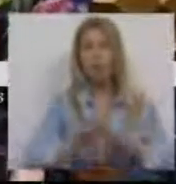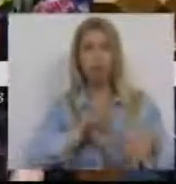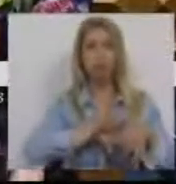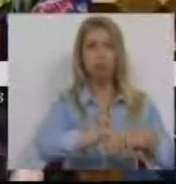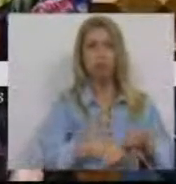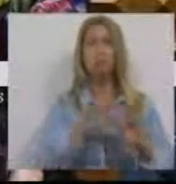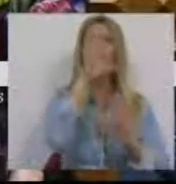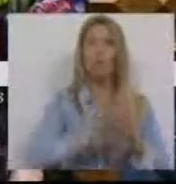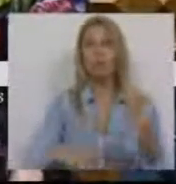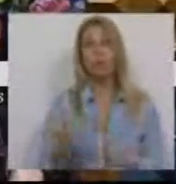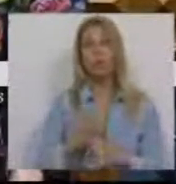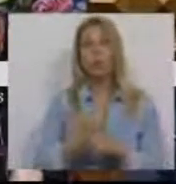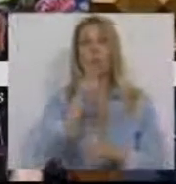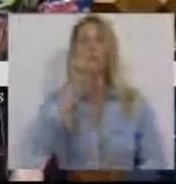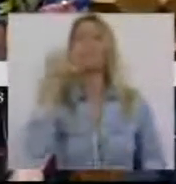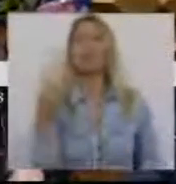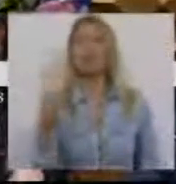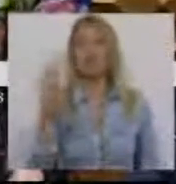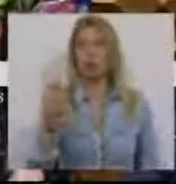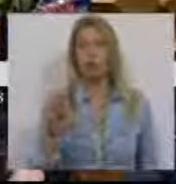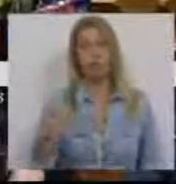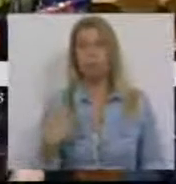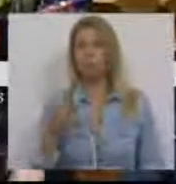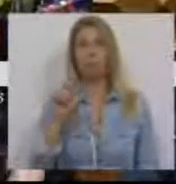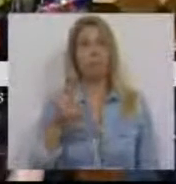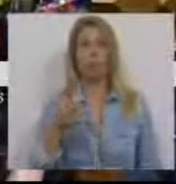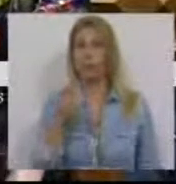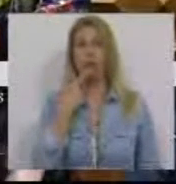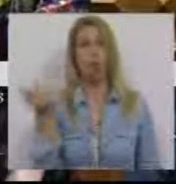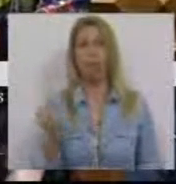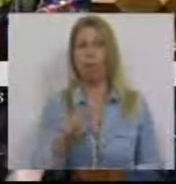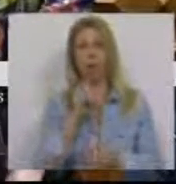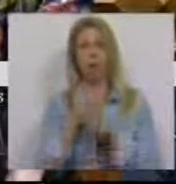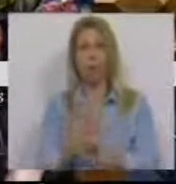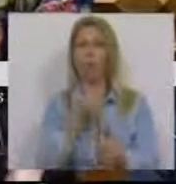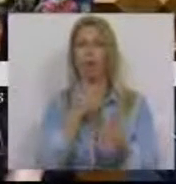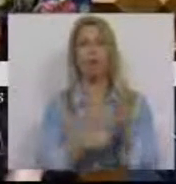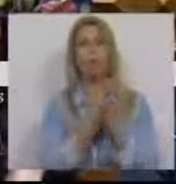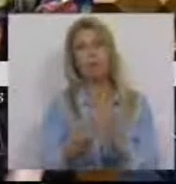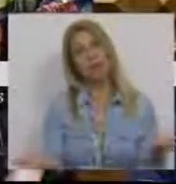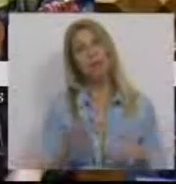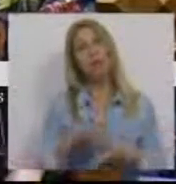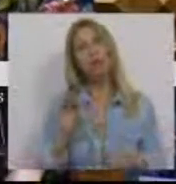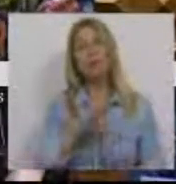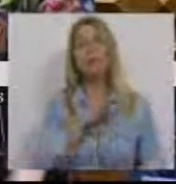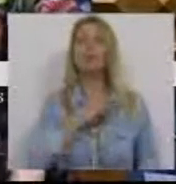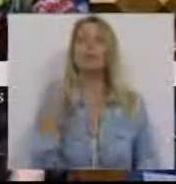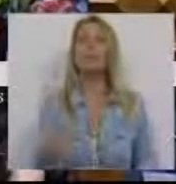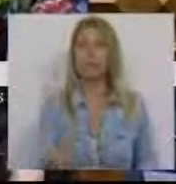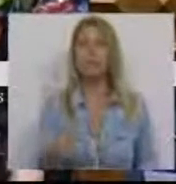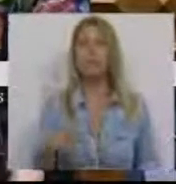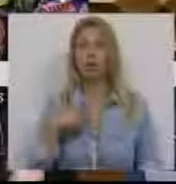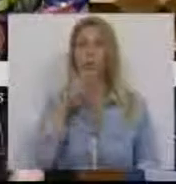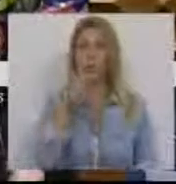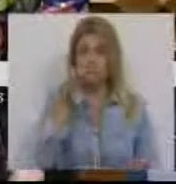de funcionamento das CPCJs. E o PCP nunca poderá acompanhar essas medidas. E por isso, Sr. Presidente, termino dizendo o